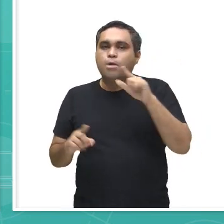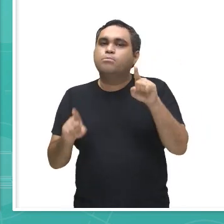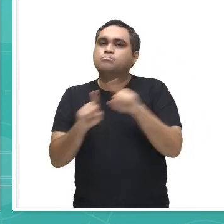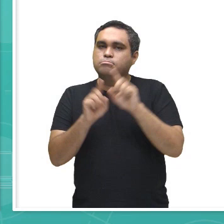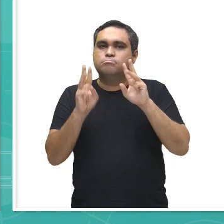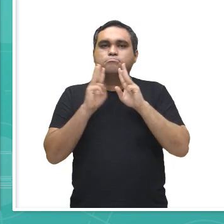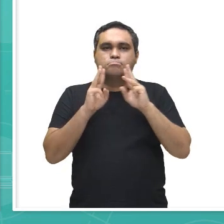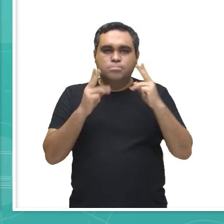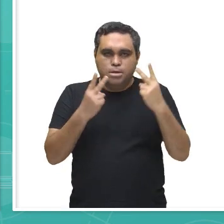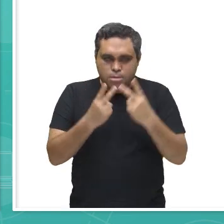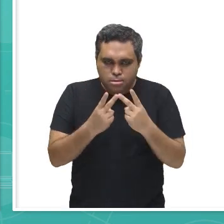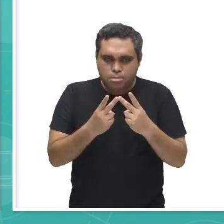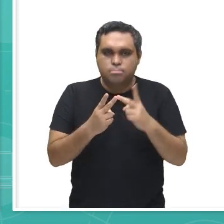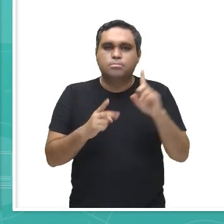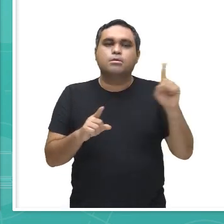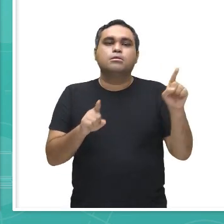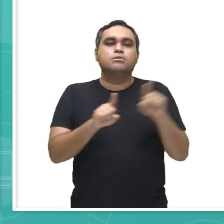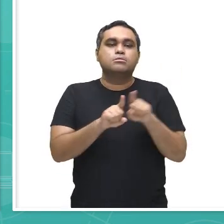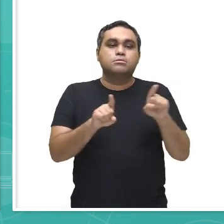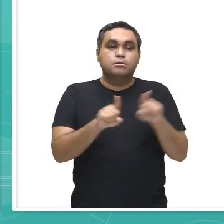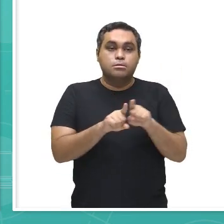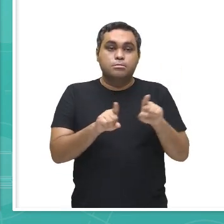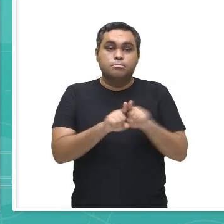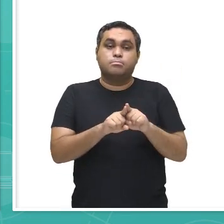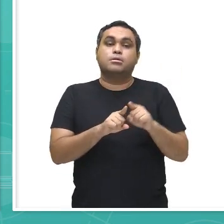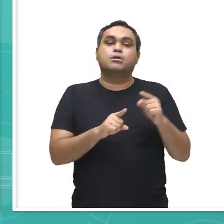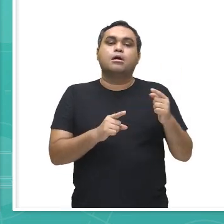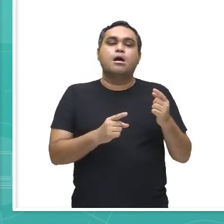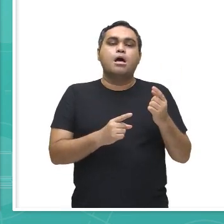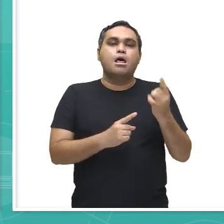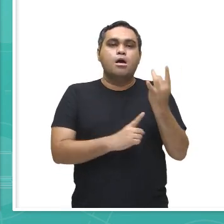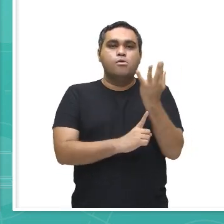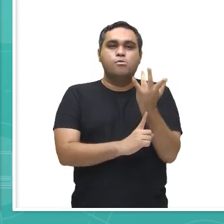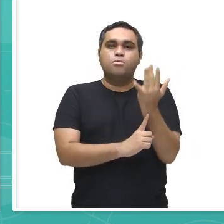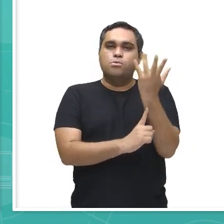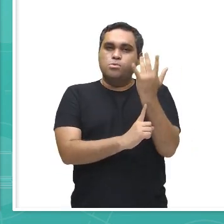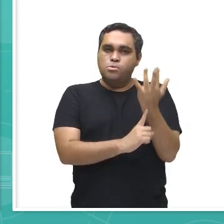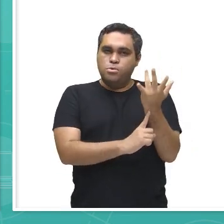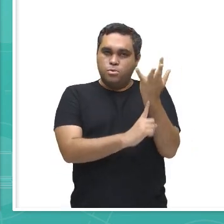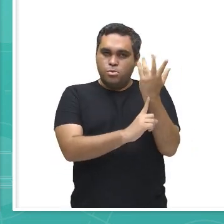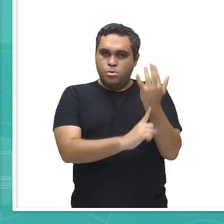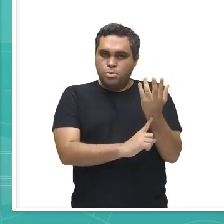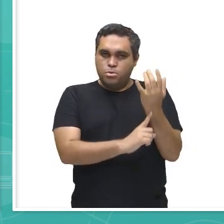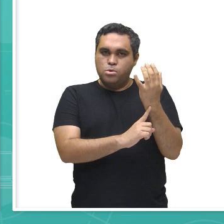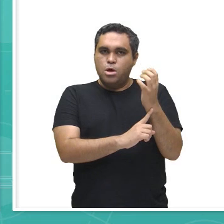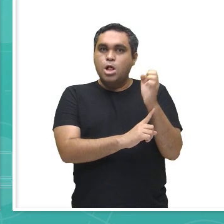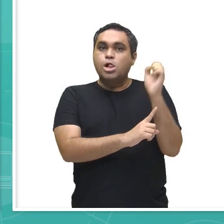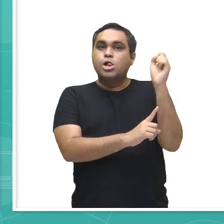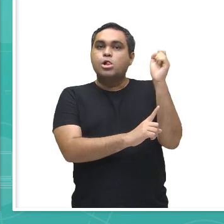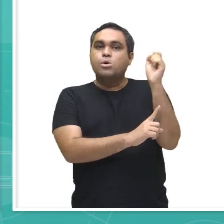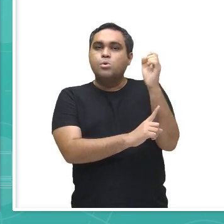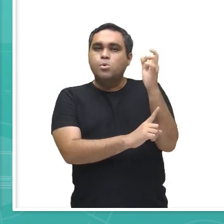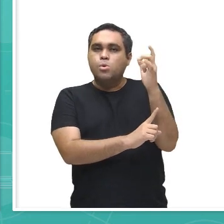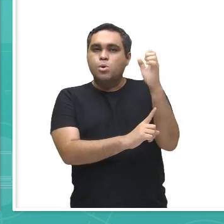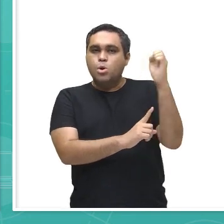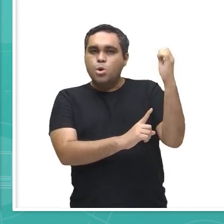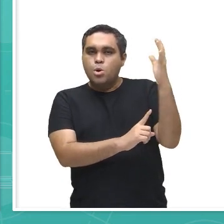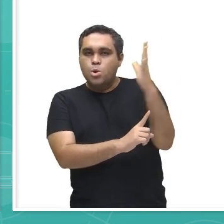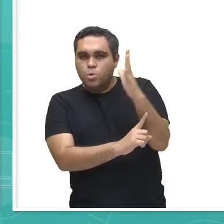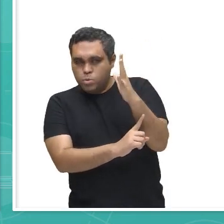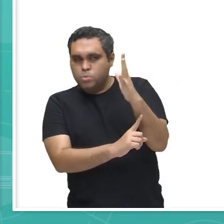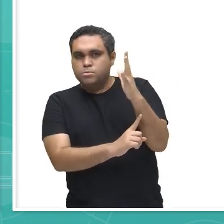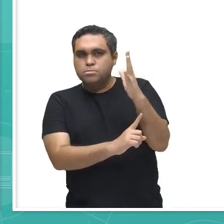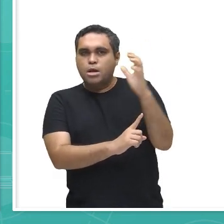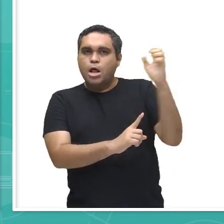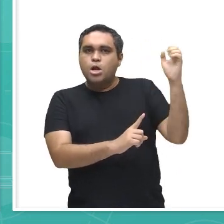vela também é chamada de energia, né? Ela não é matéria. A luz da vela,